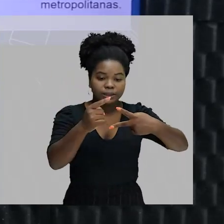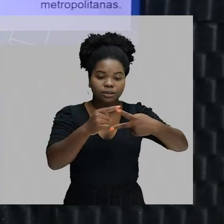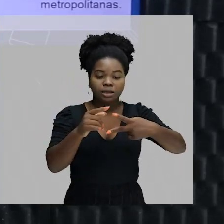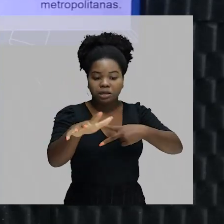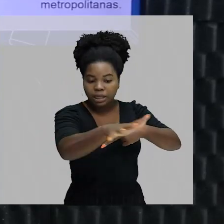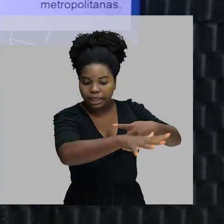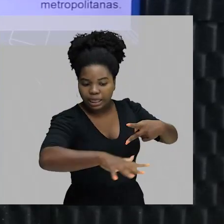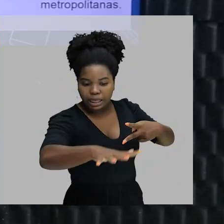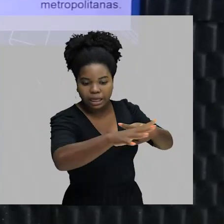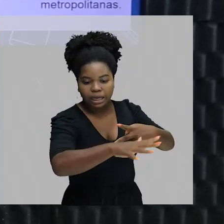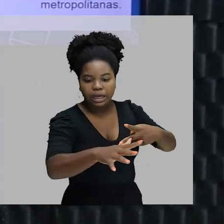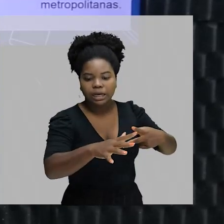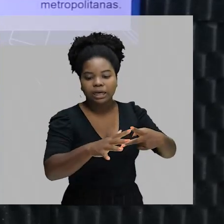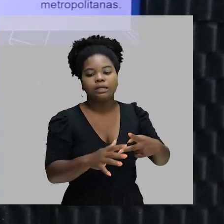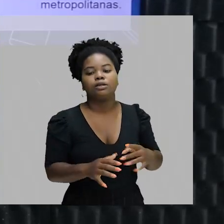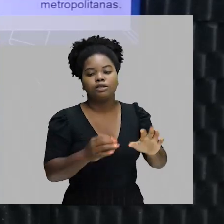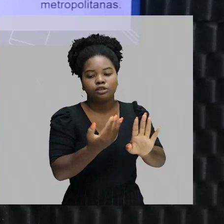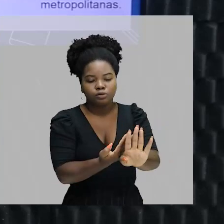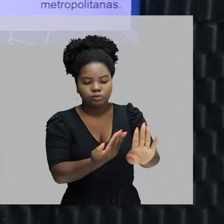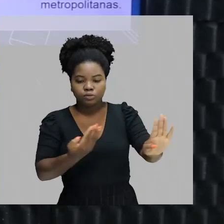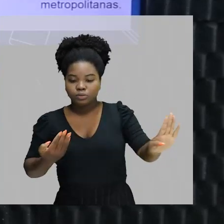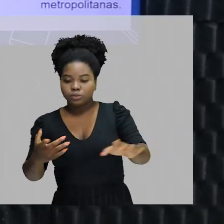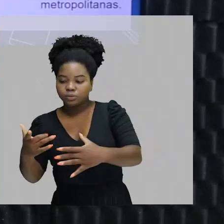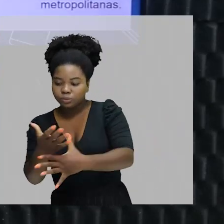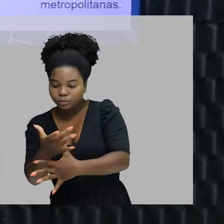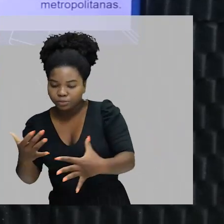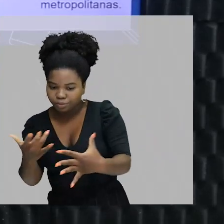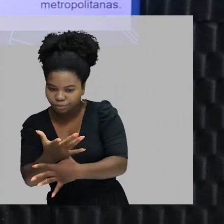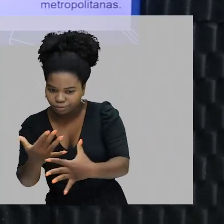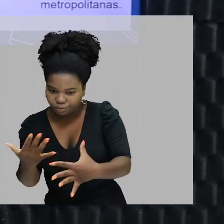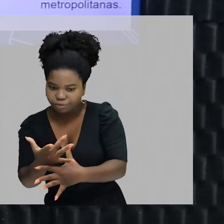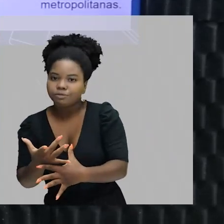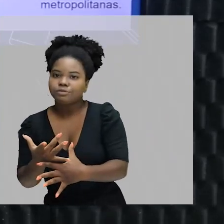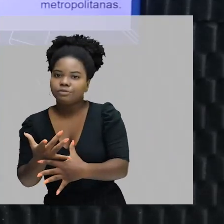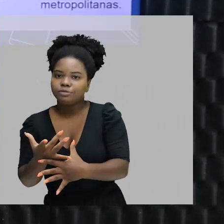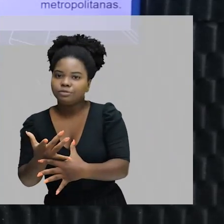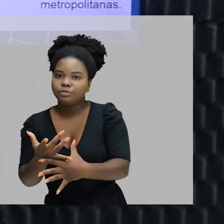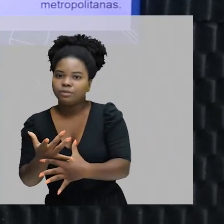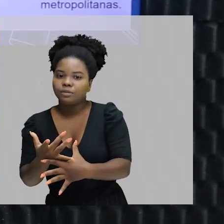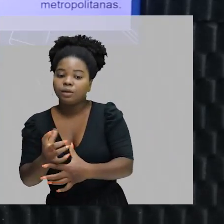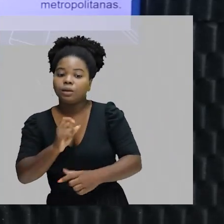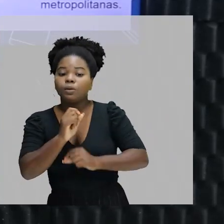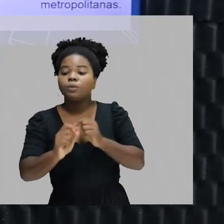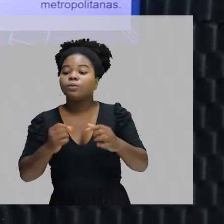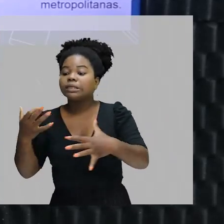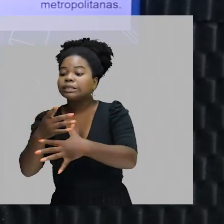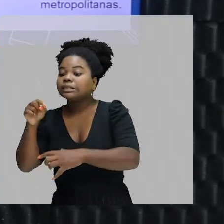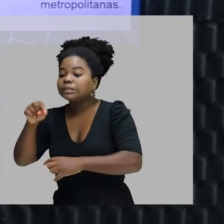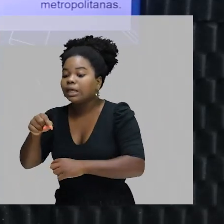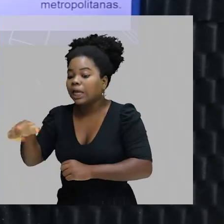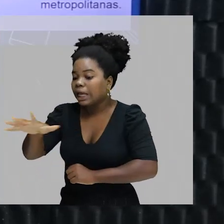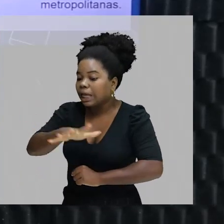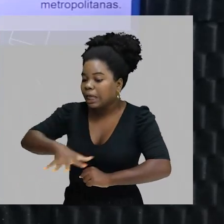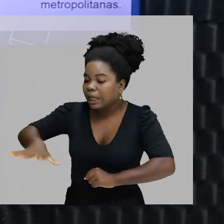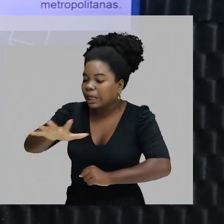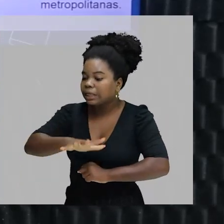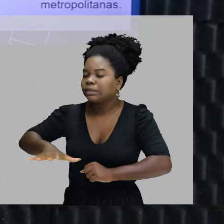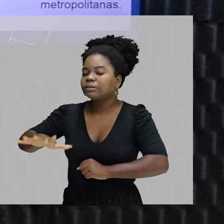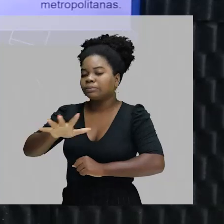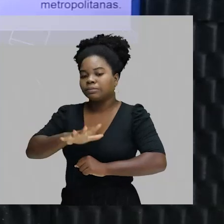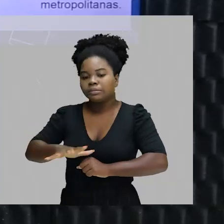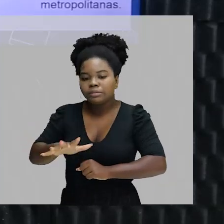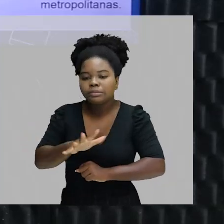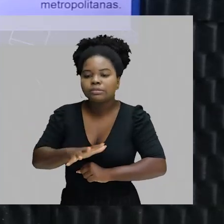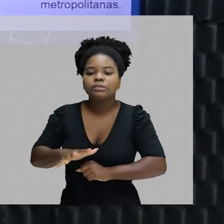área afastada do centro. Tá? Ou seja, o que seria esse centro, Marcos? É a área de maior